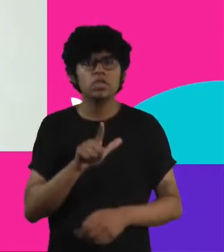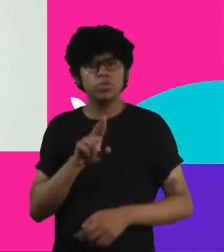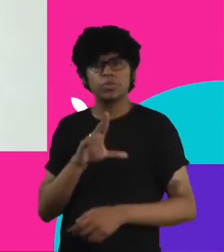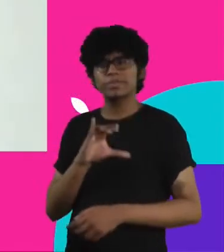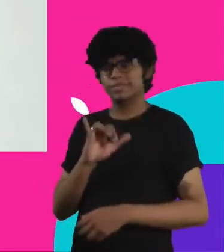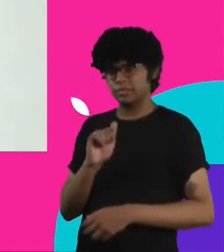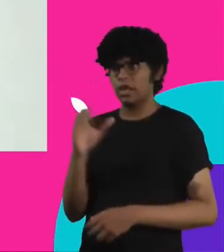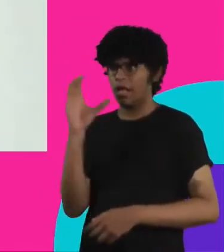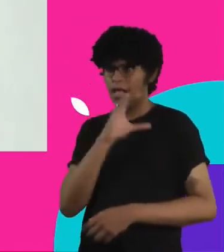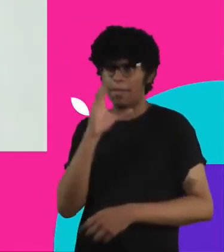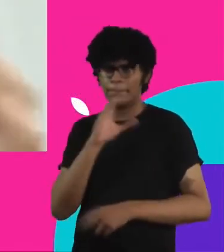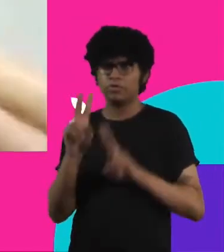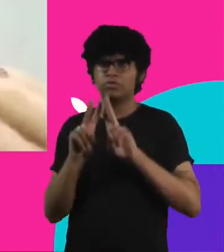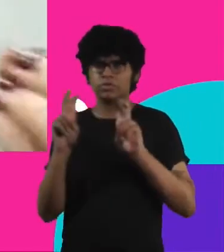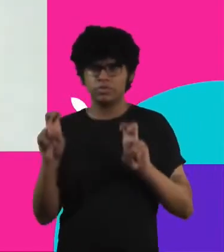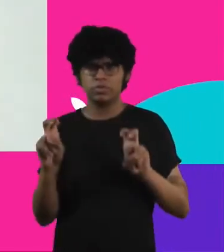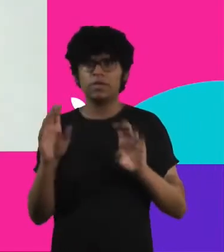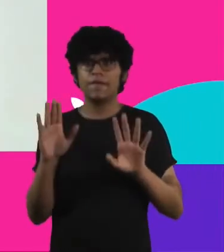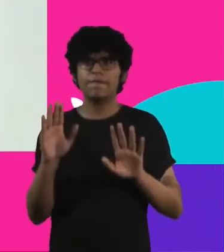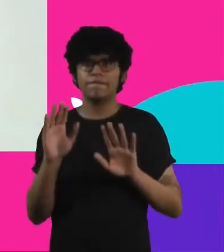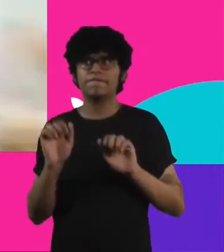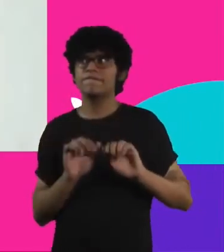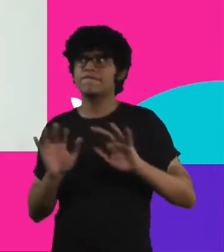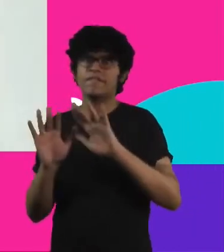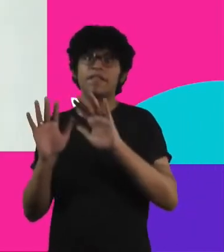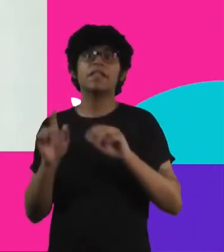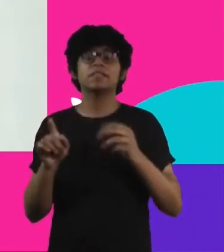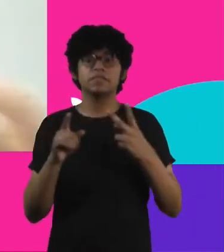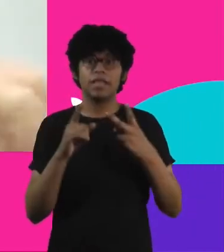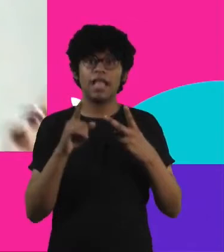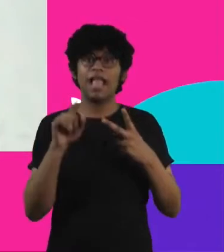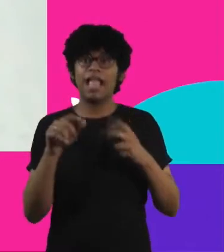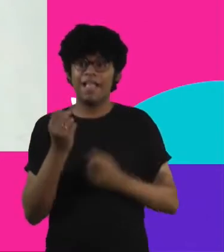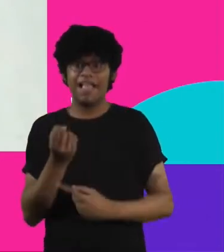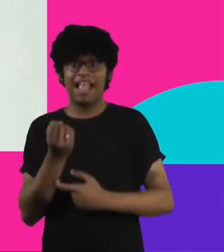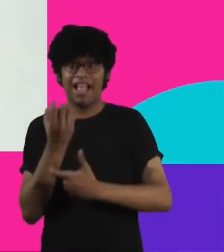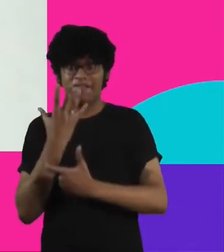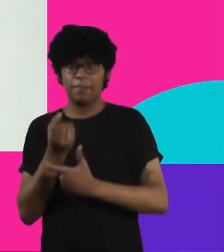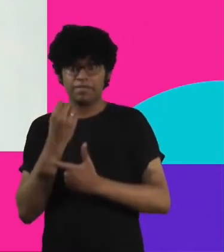pouquinho disso rapidamente na fala dela, que a gente tem, além da alfabetização em dados, a gente tem